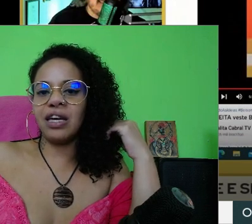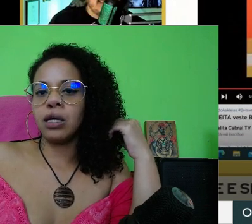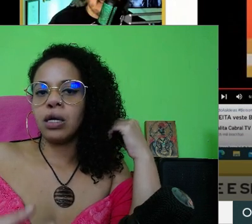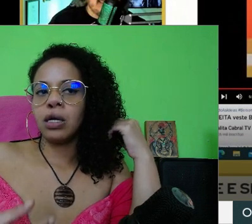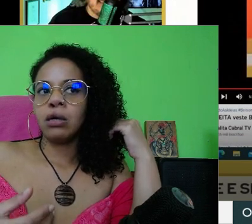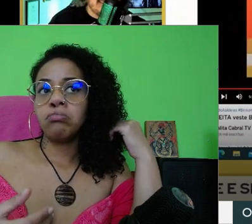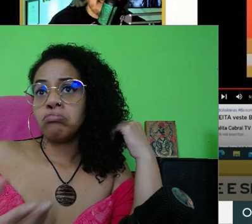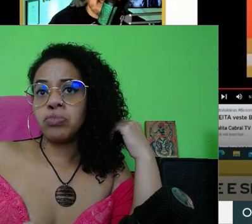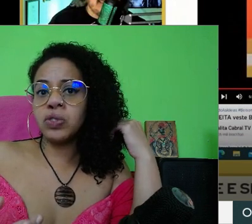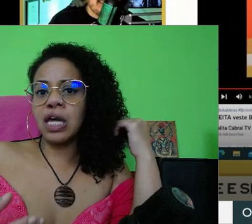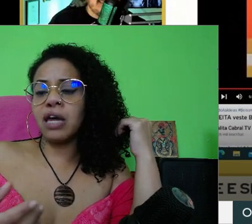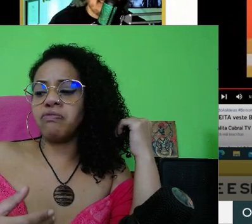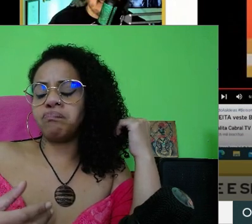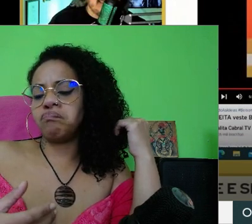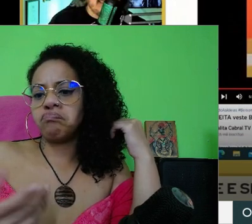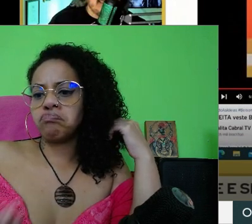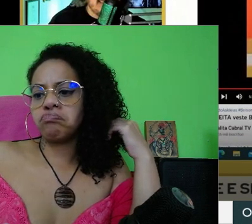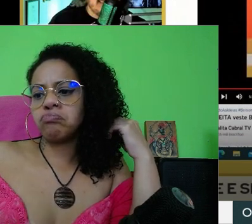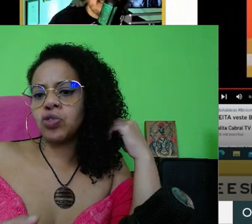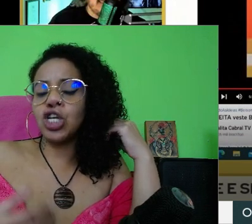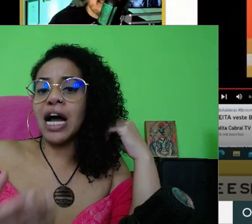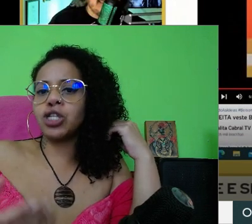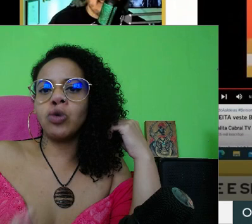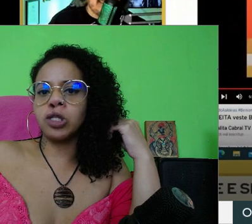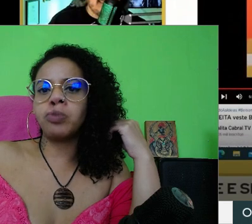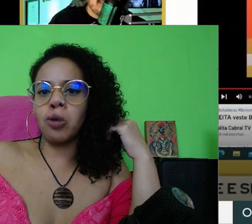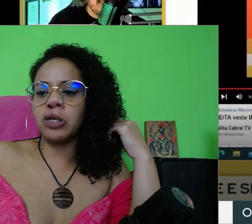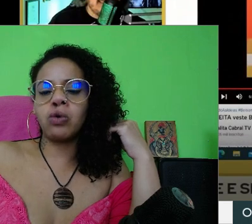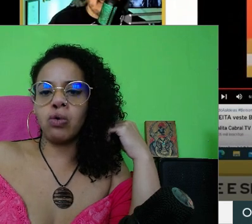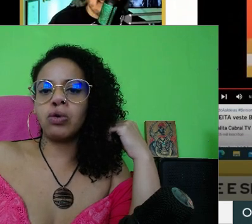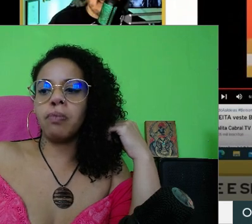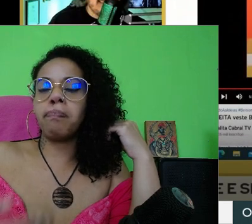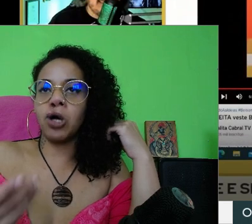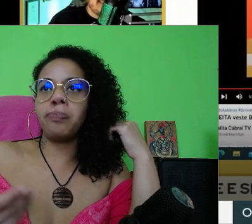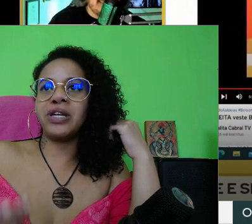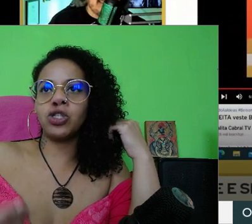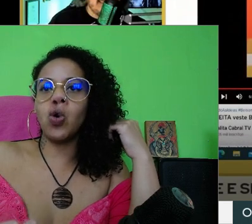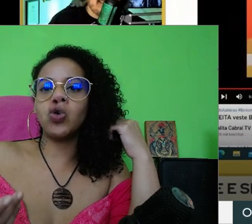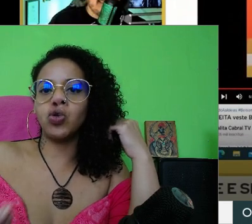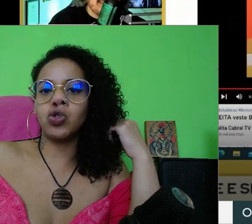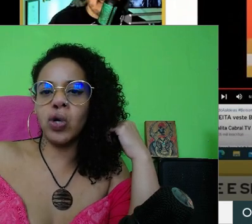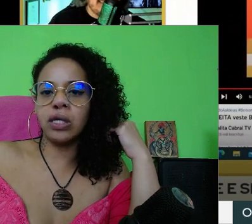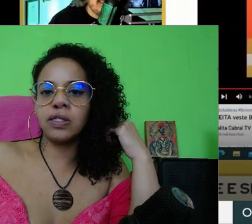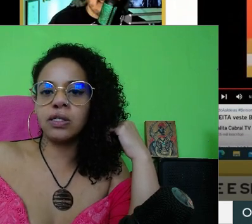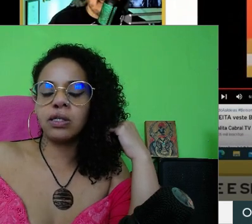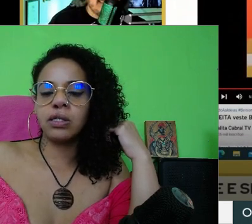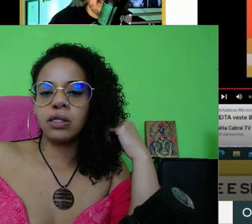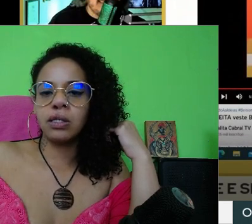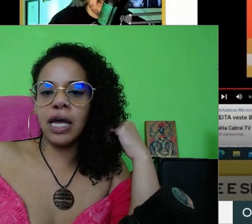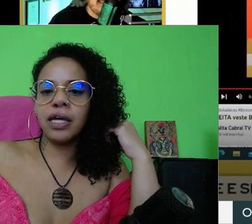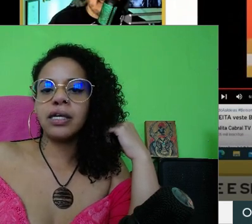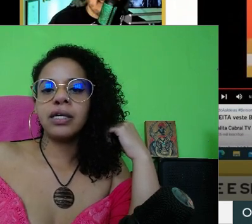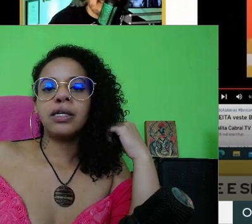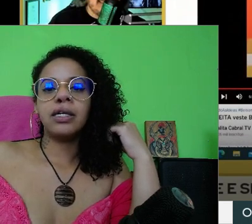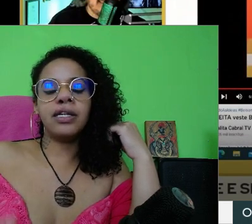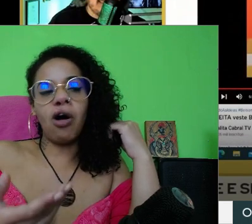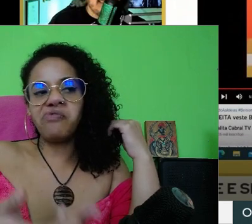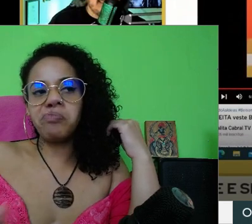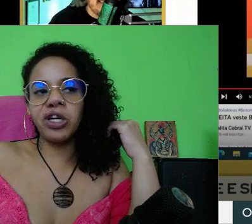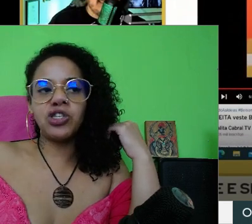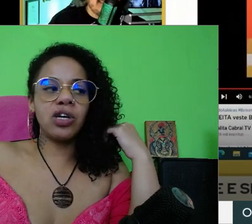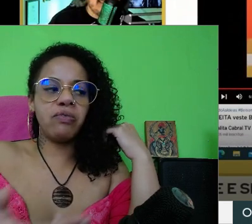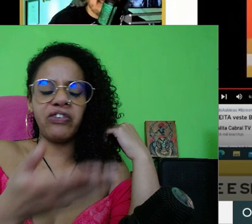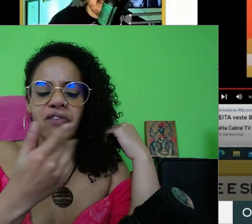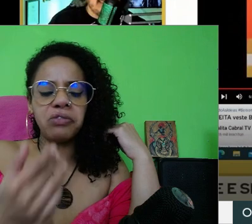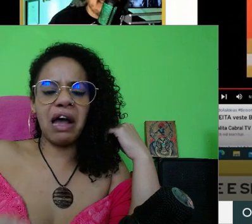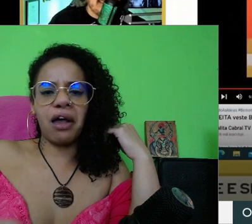poder não sei tirar suas próprias próprias conclusões né e